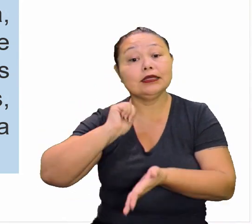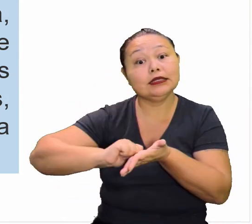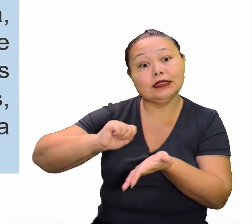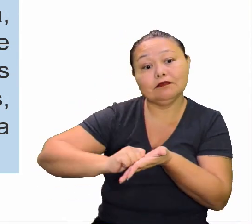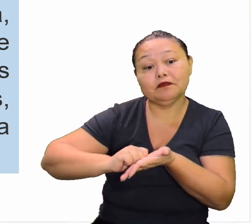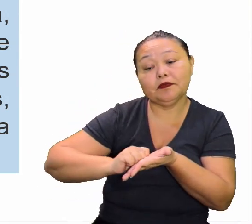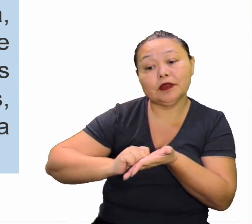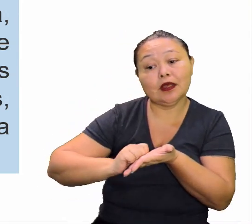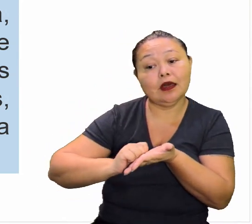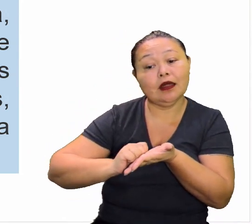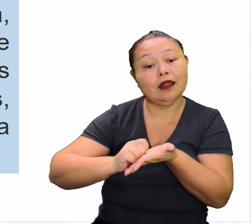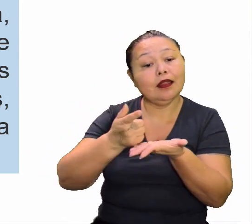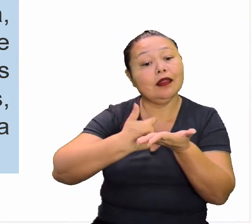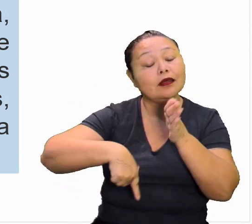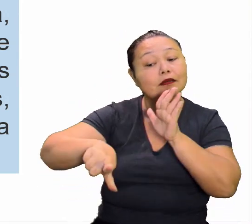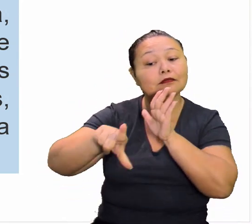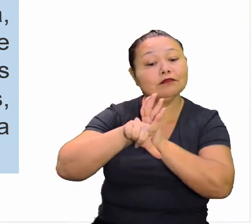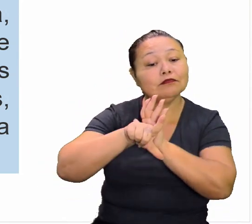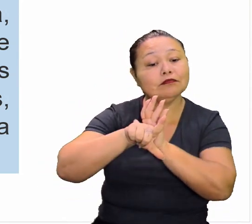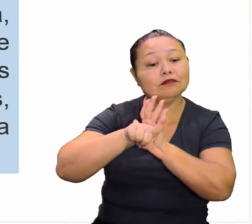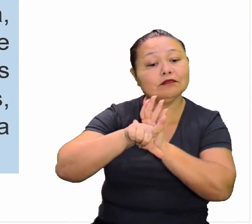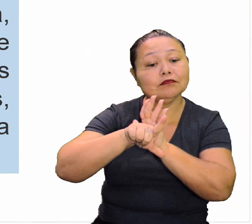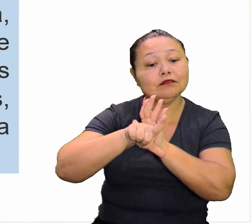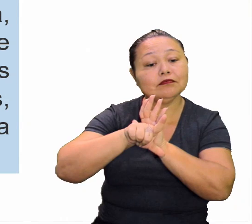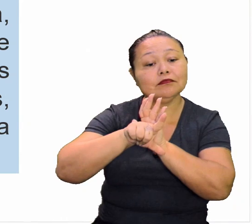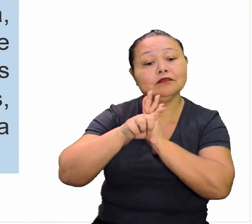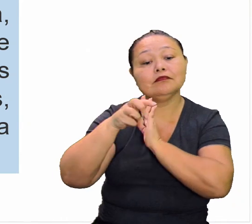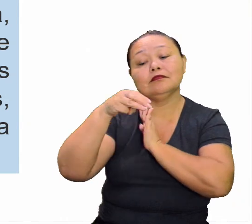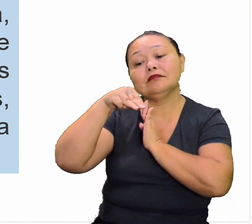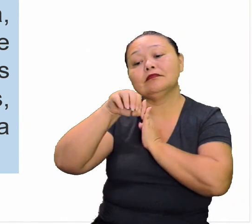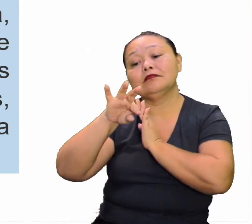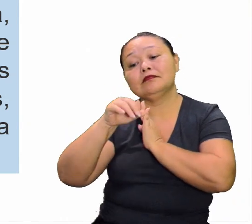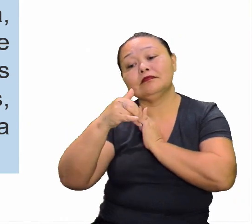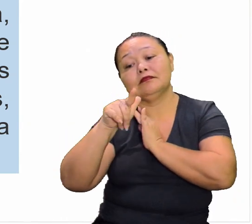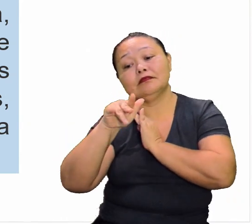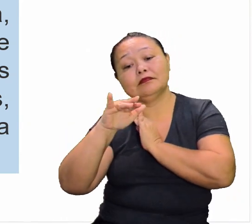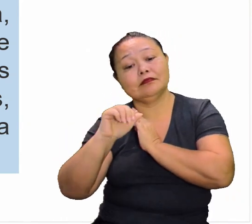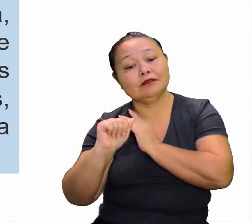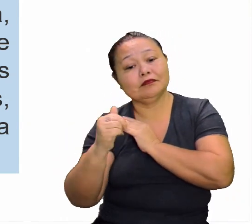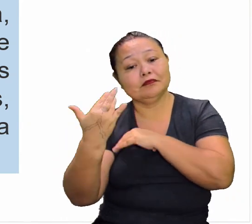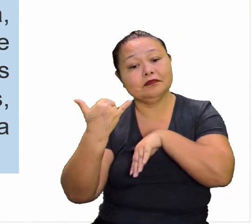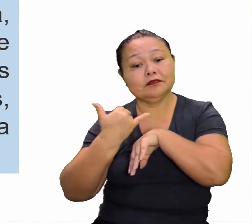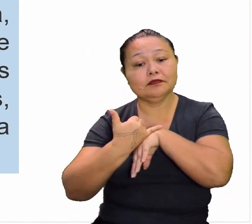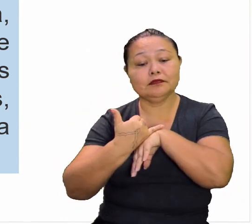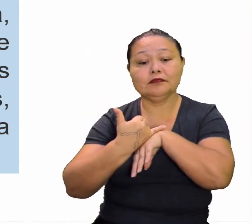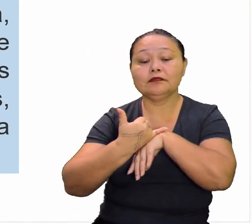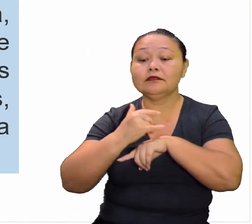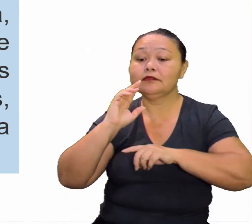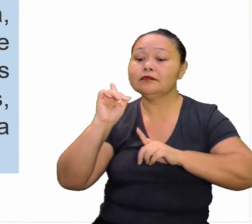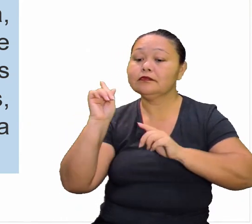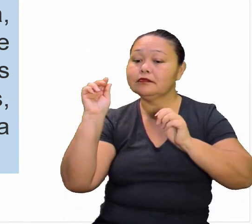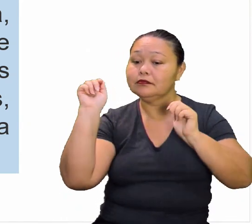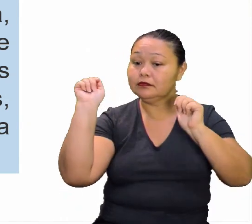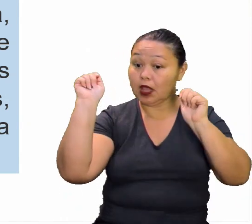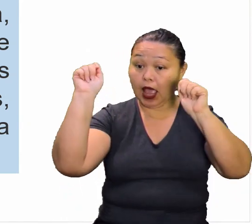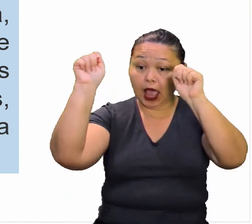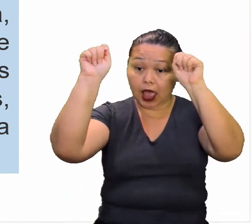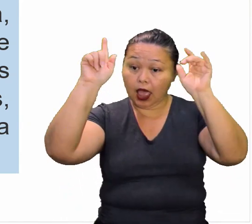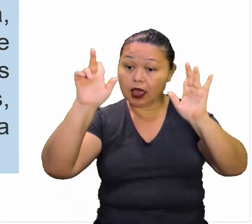escrita, as leis, a metalurgia, a